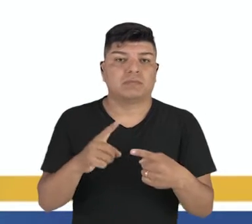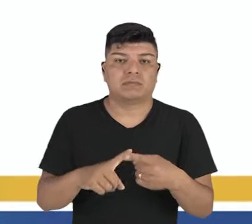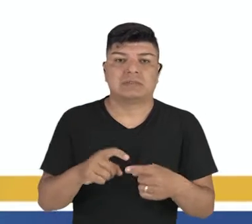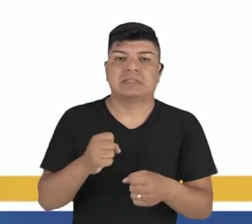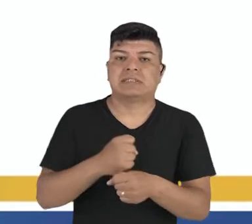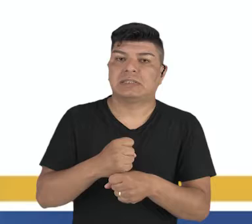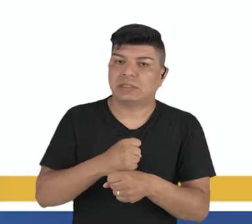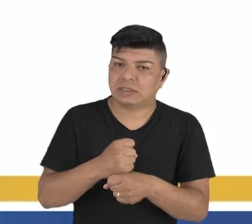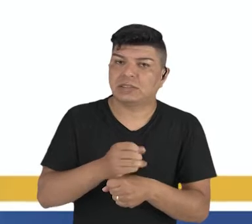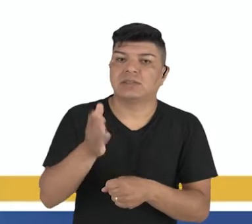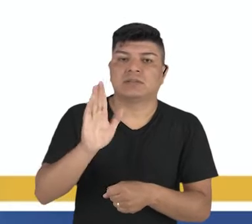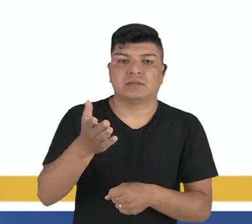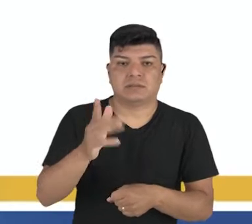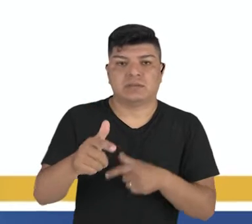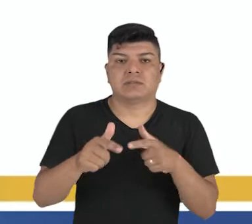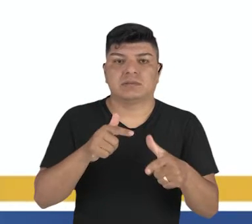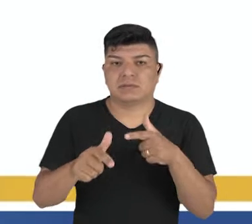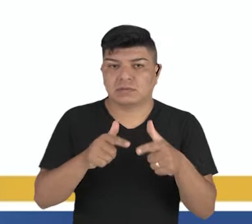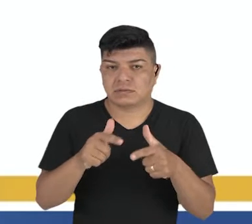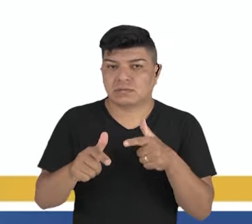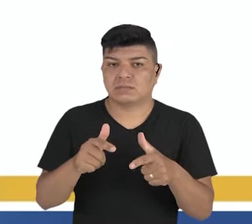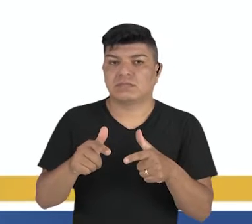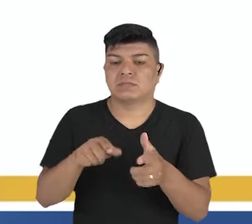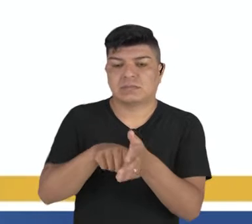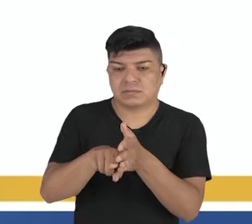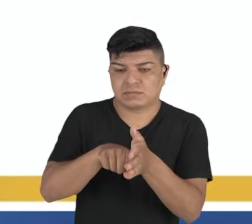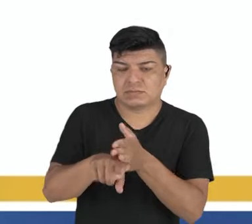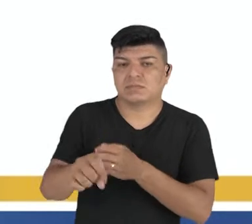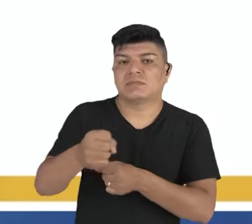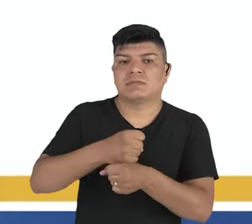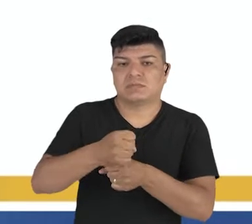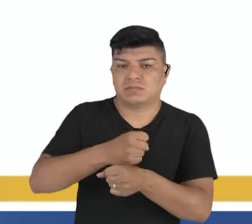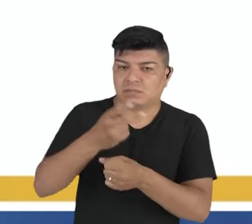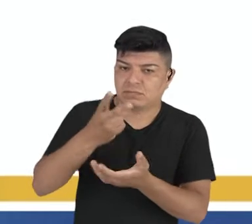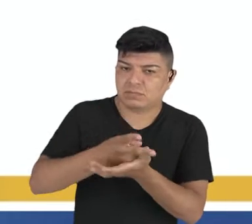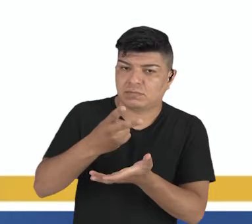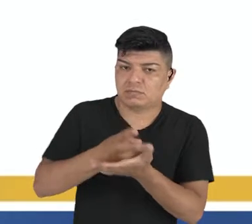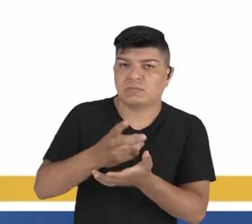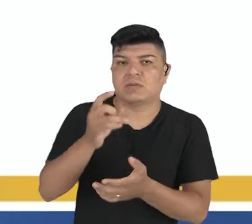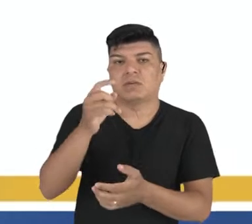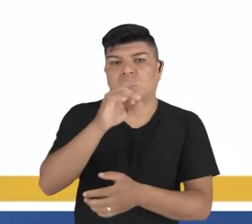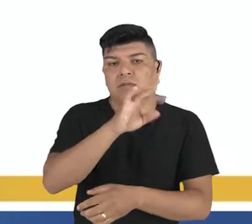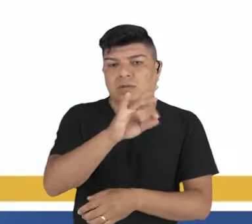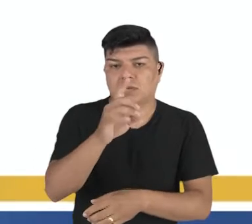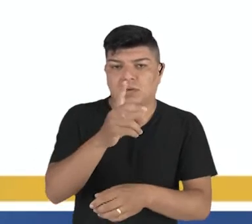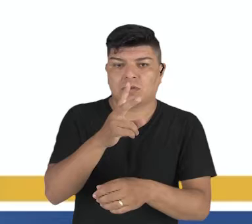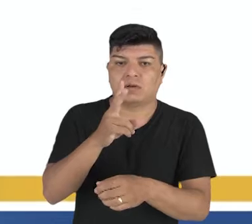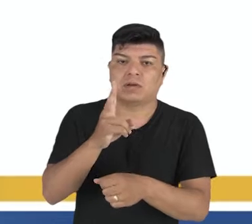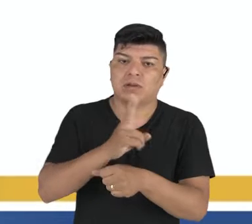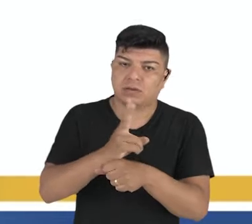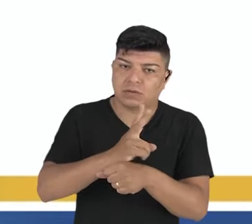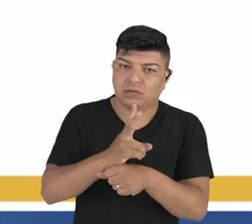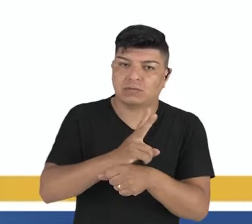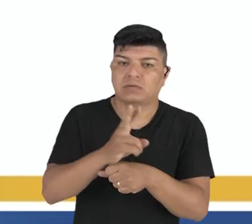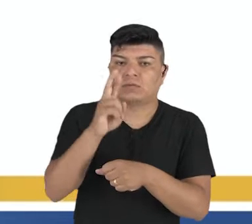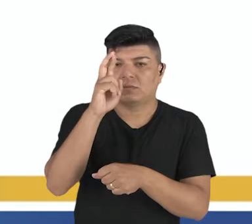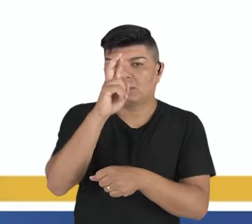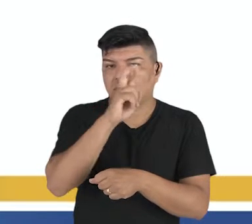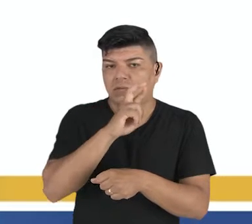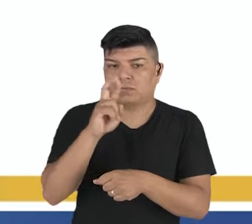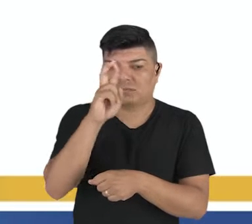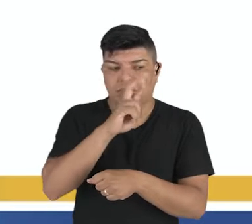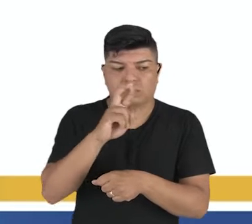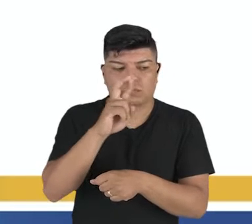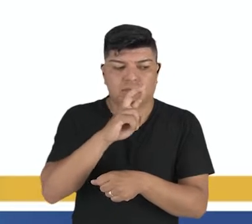anos aí de bagagem e faz pesquisas anuais ou a cada 2 anos para verificação de